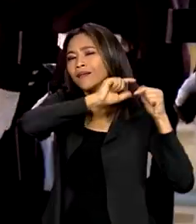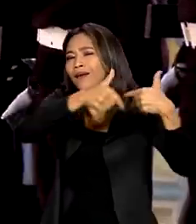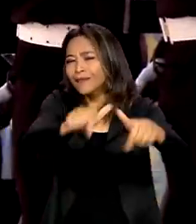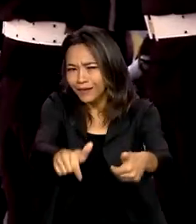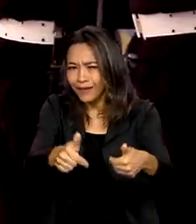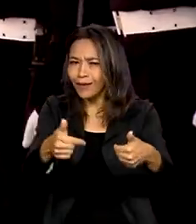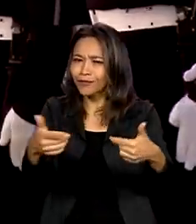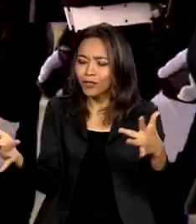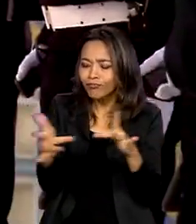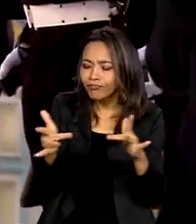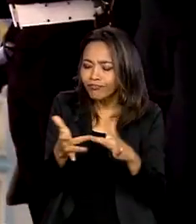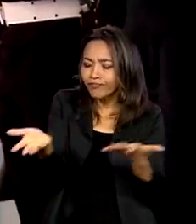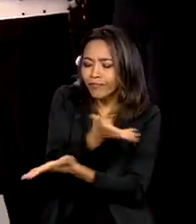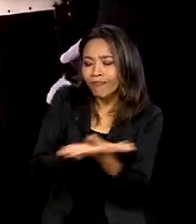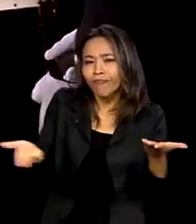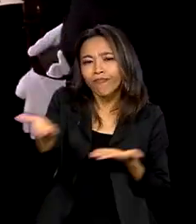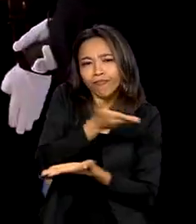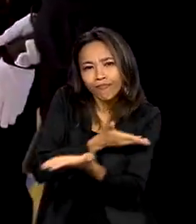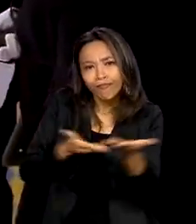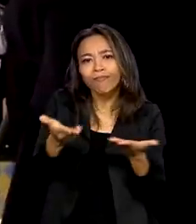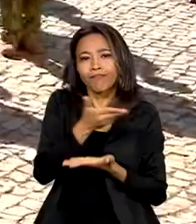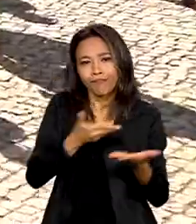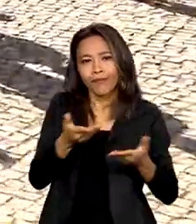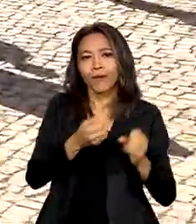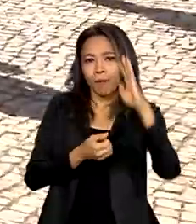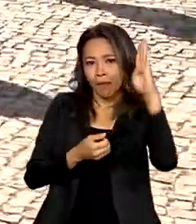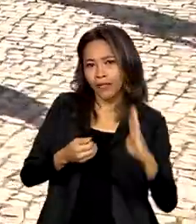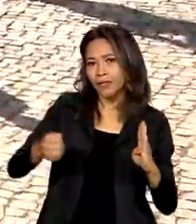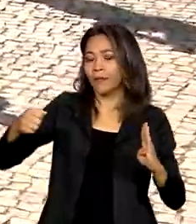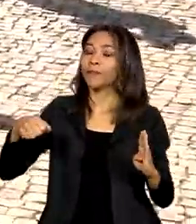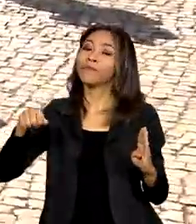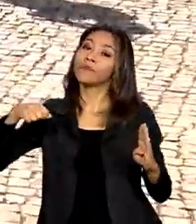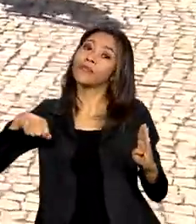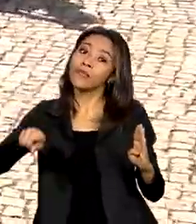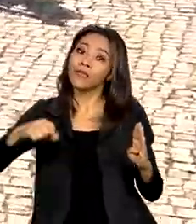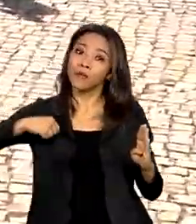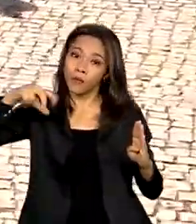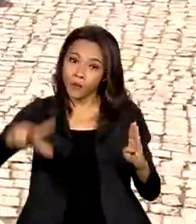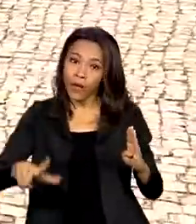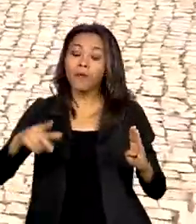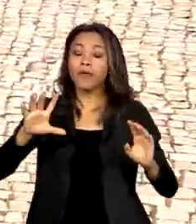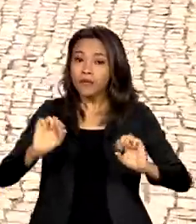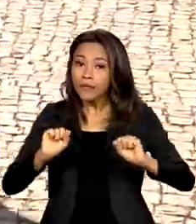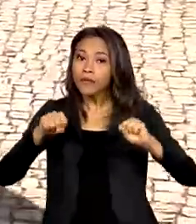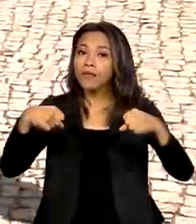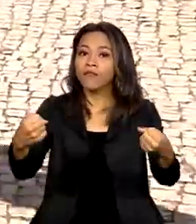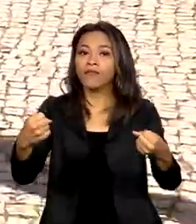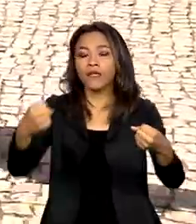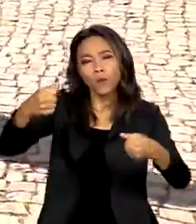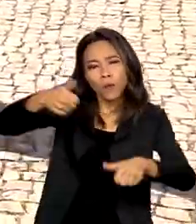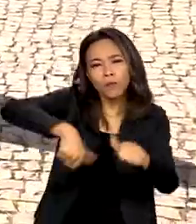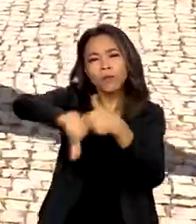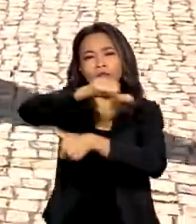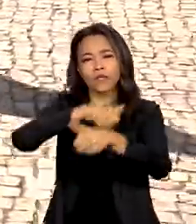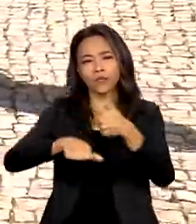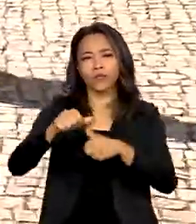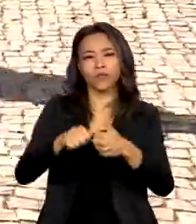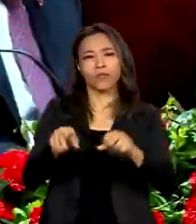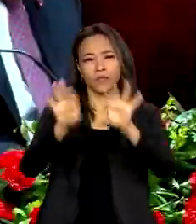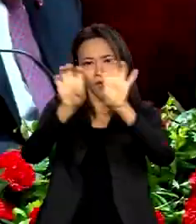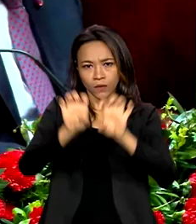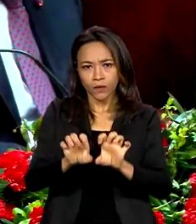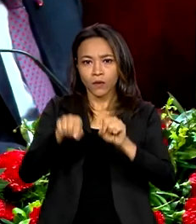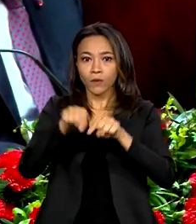renovar compromissos com as instituições multilaterais e defendeu a reforma do Conselho de Segurança das Nações